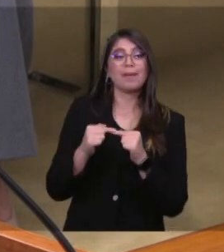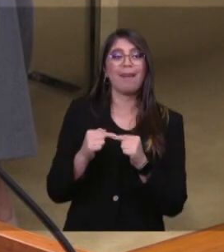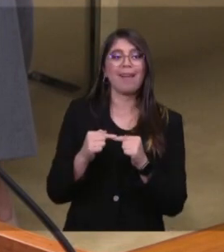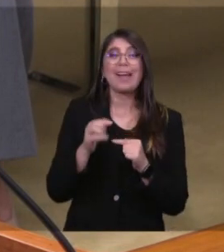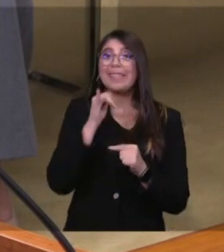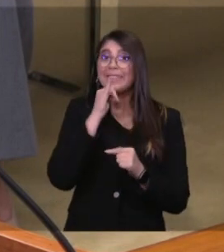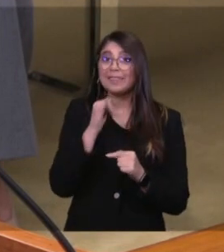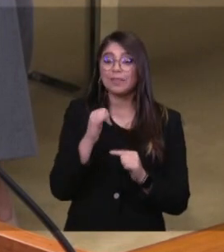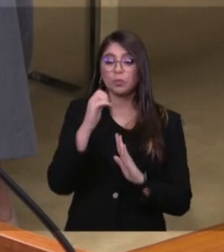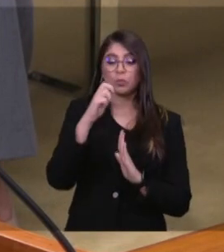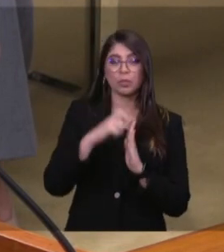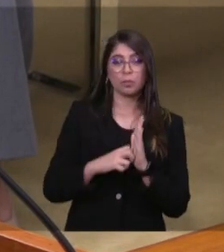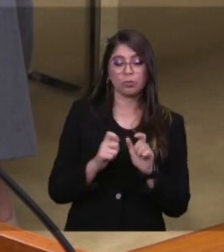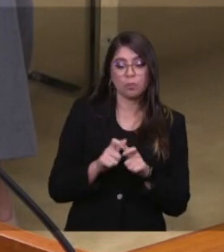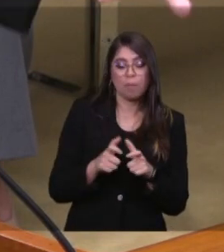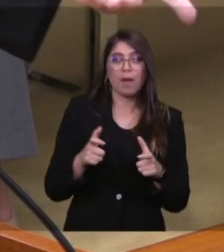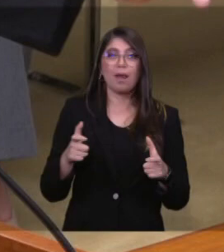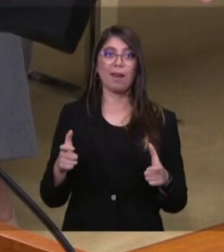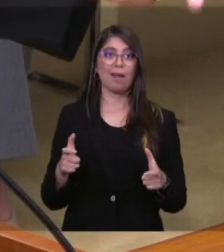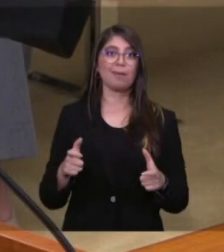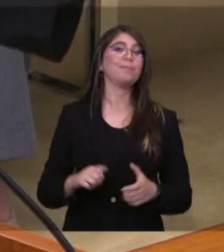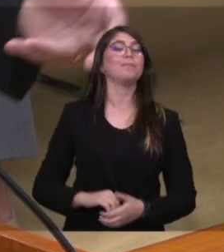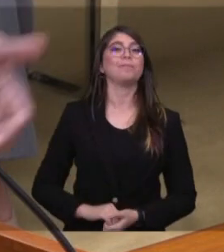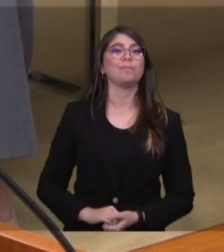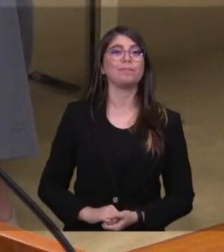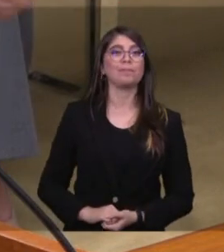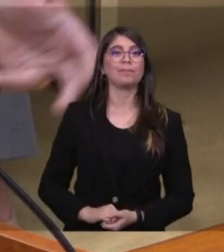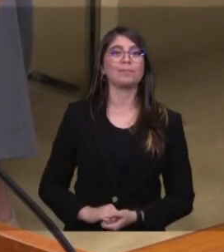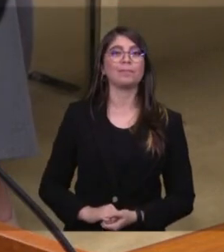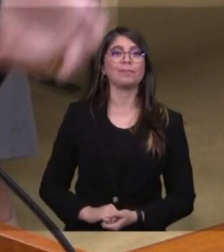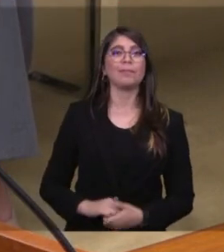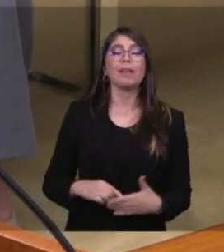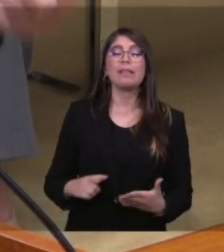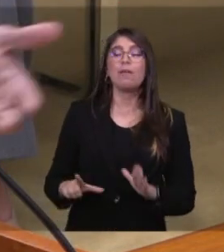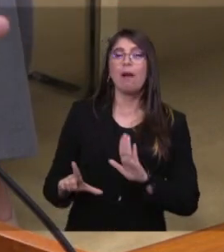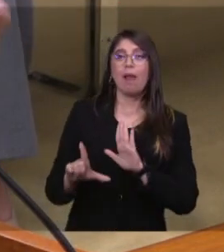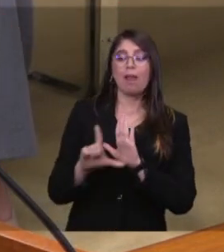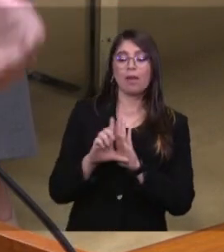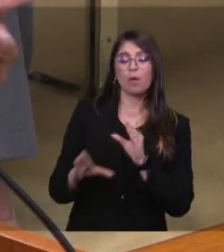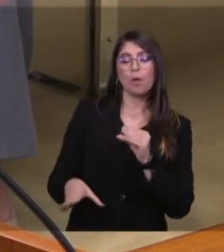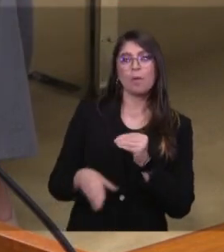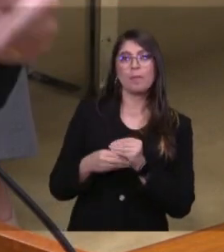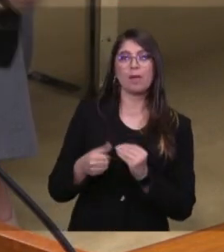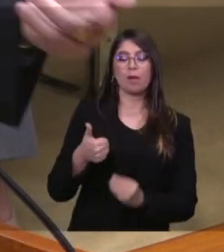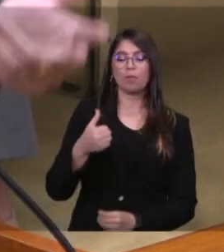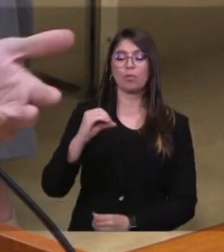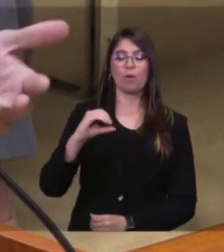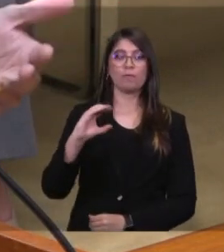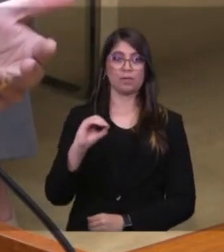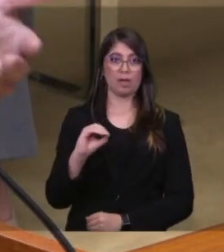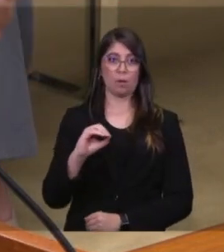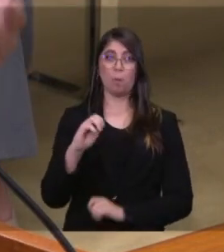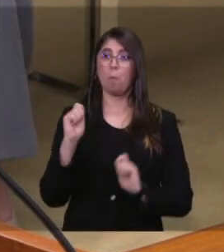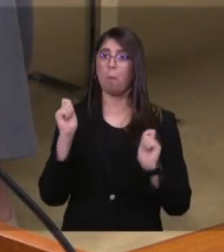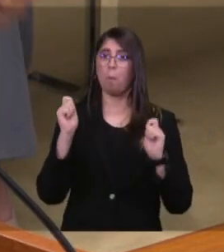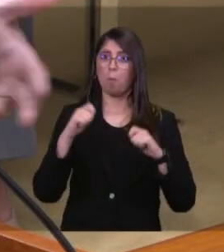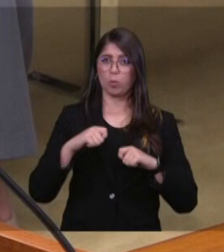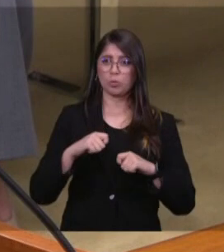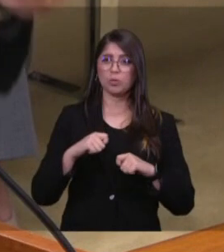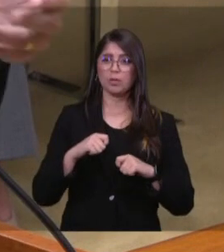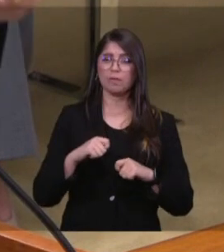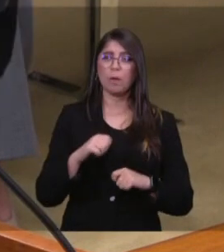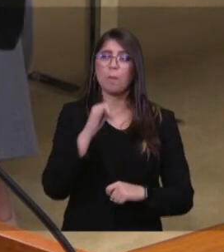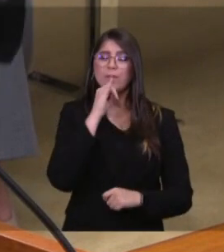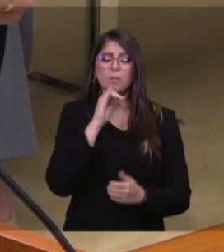tributo. E, no mesmo caminho, não parece que a Lei Complementar 190 tenha qualquer disposição que possa